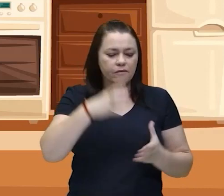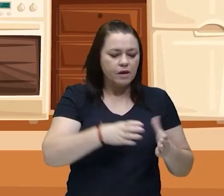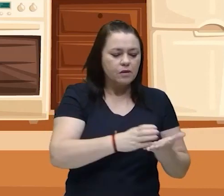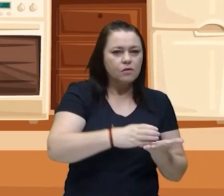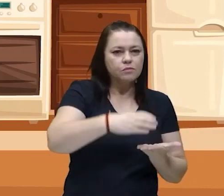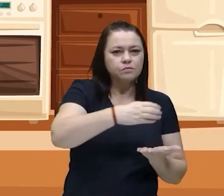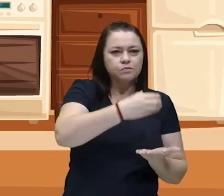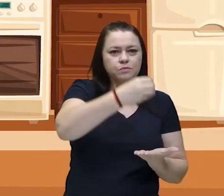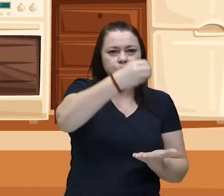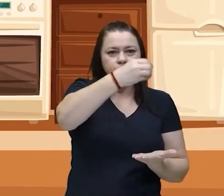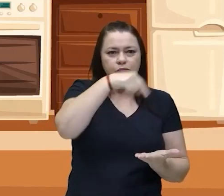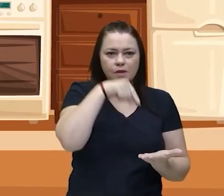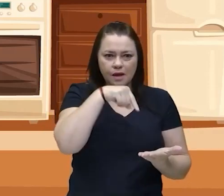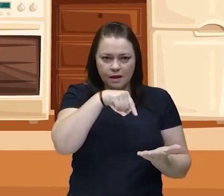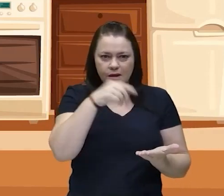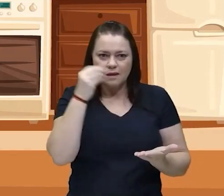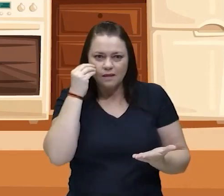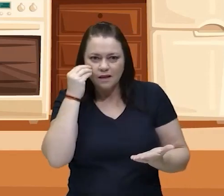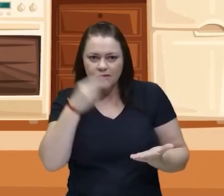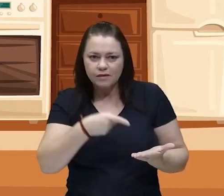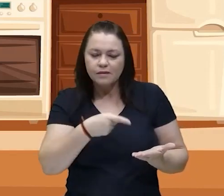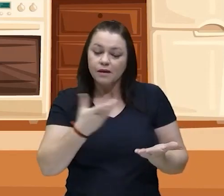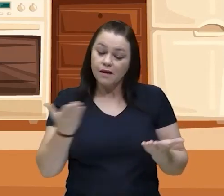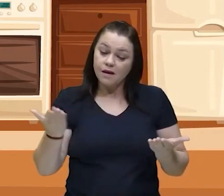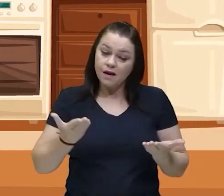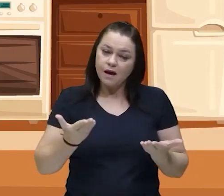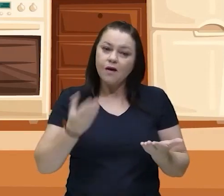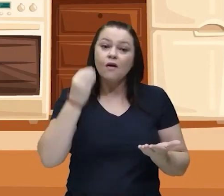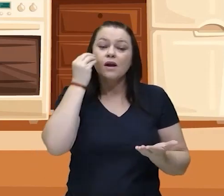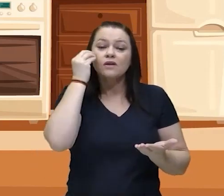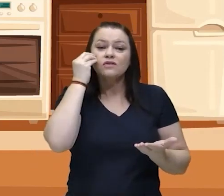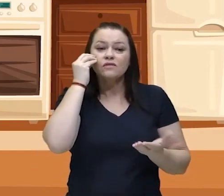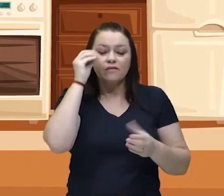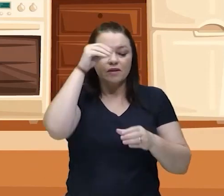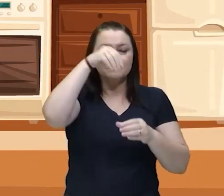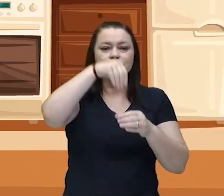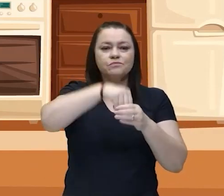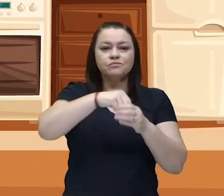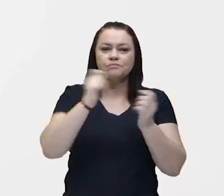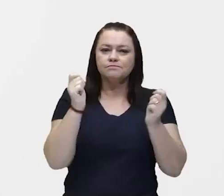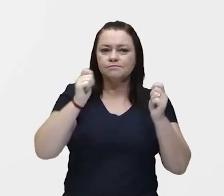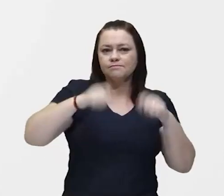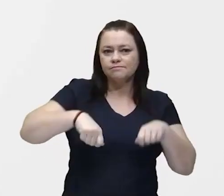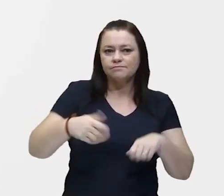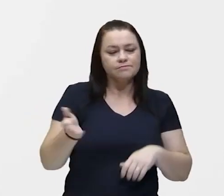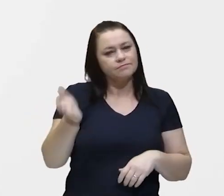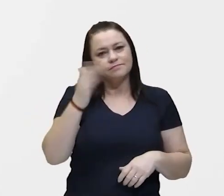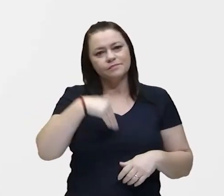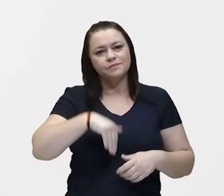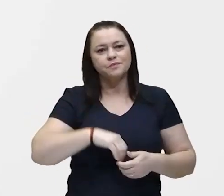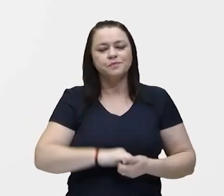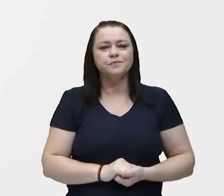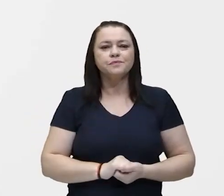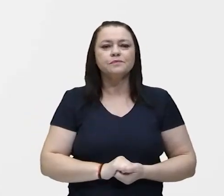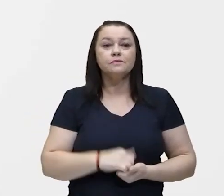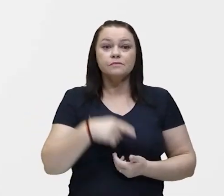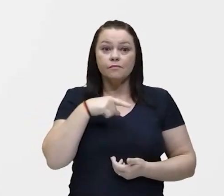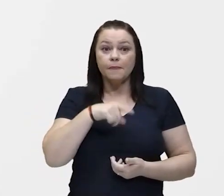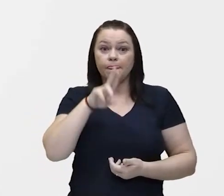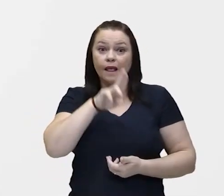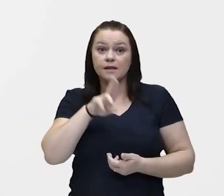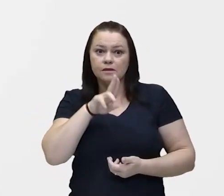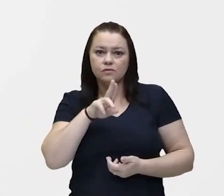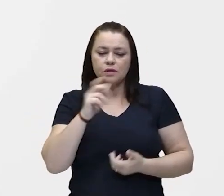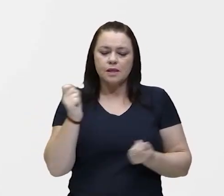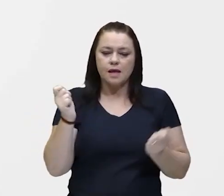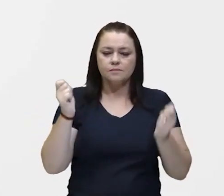litro? Então, nós vamos ver agora as medidas de capacidade. De olho na tela. As unidades de